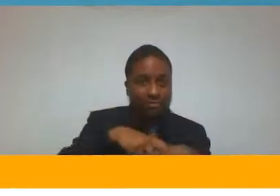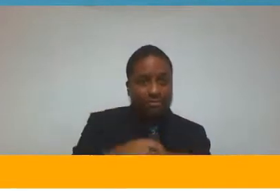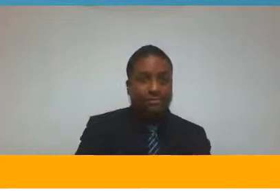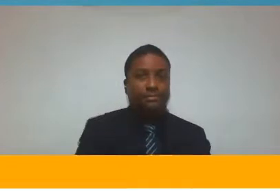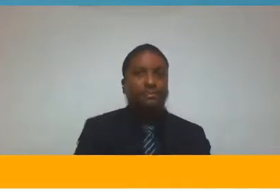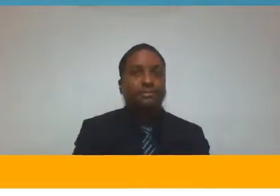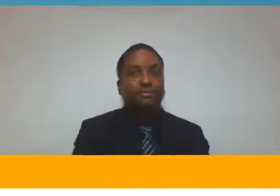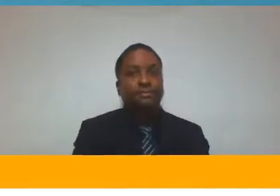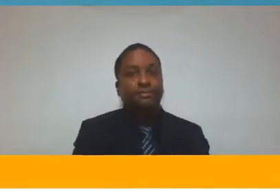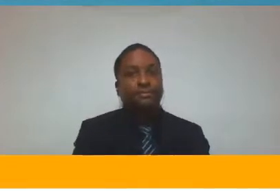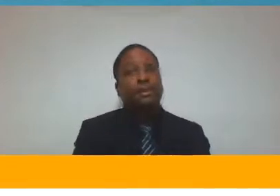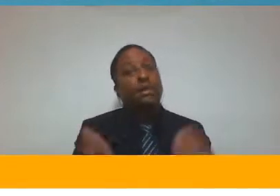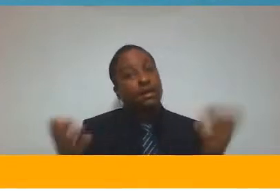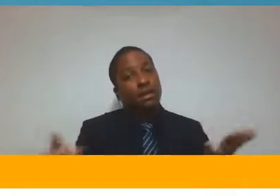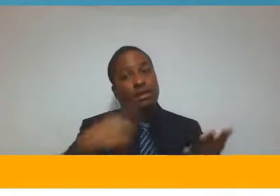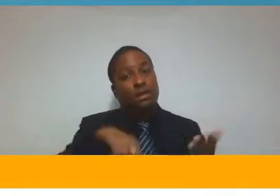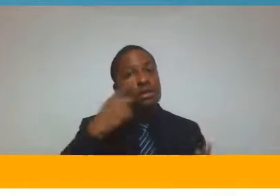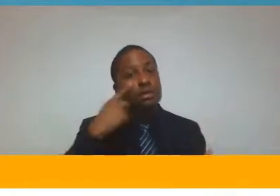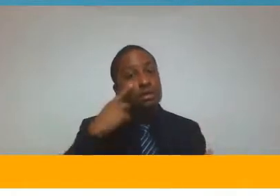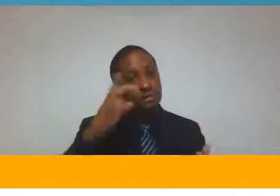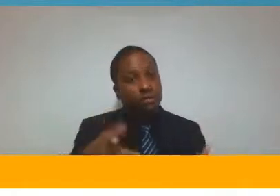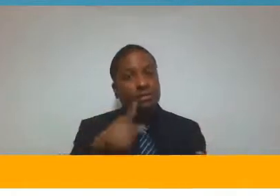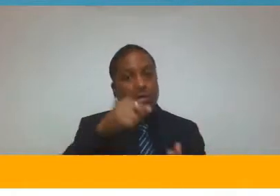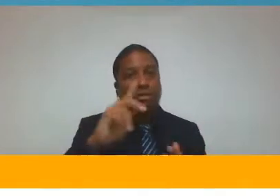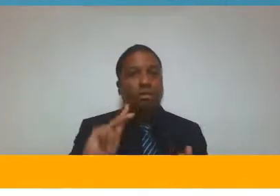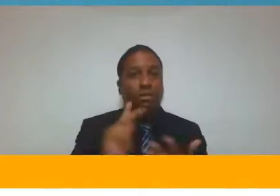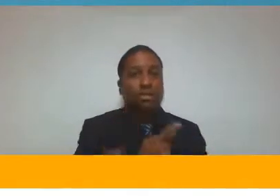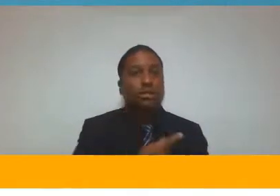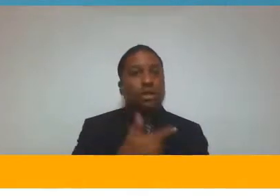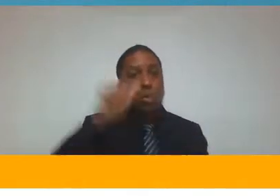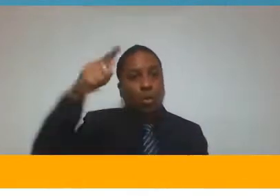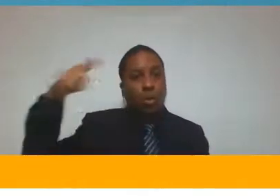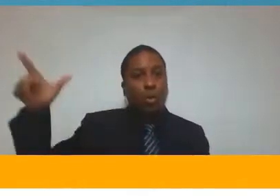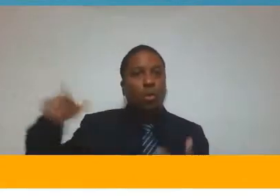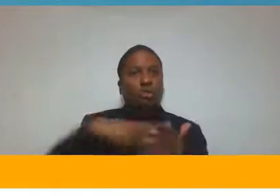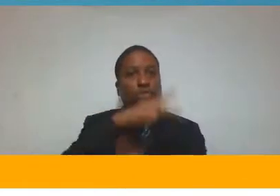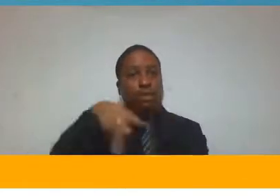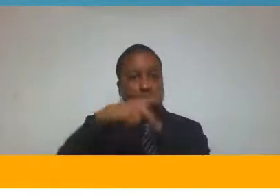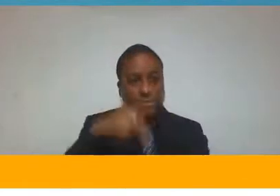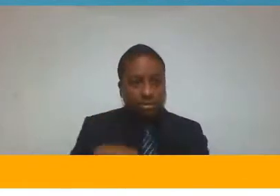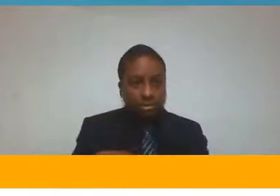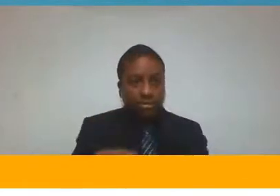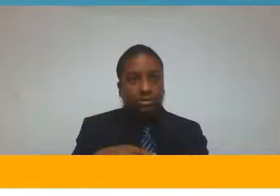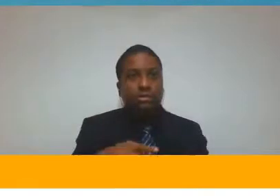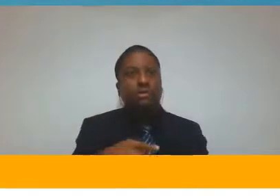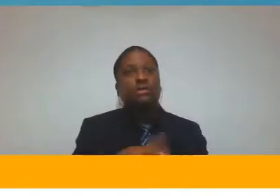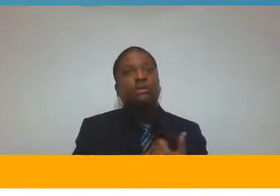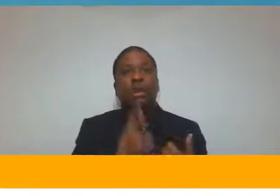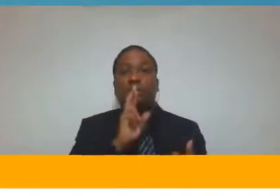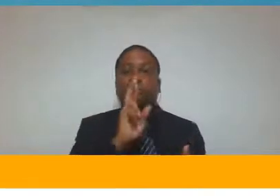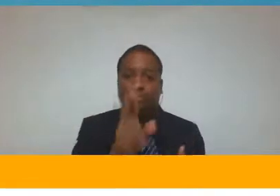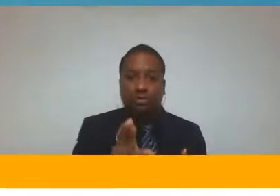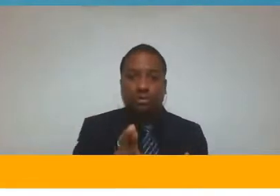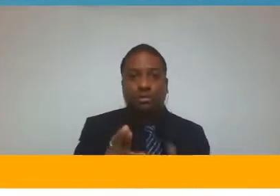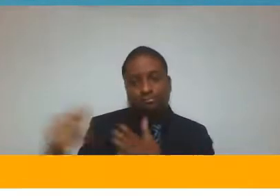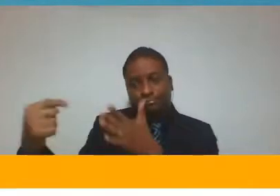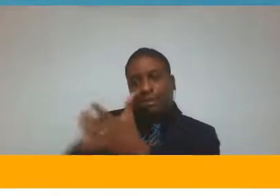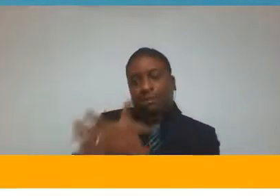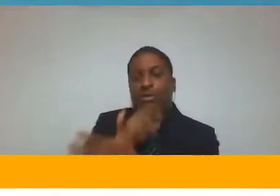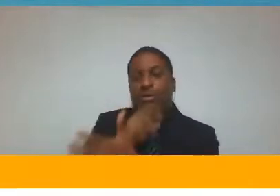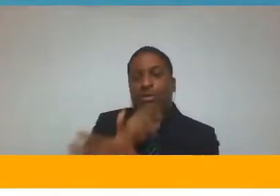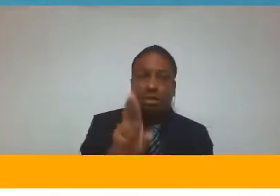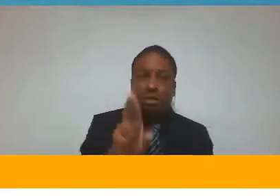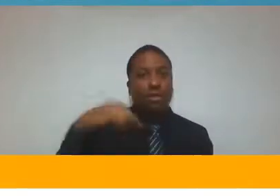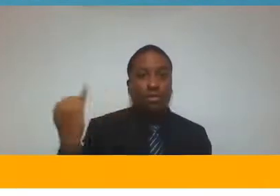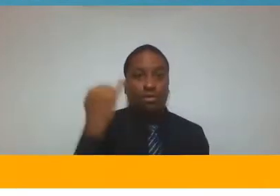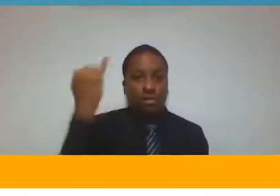a gente já viu isso acontecer, né, em outros países, e para responder esse tipo de pergunta, é importante a gente